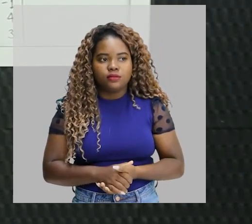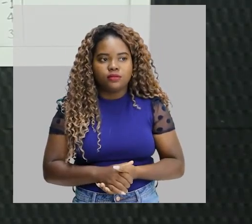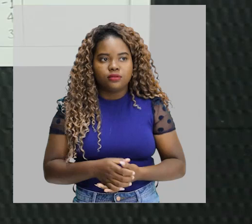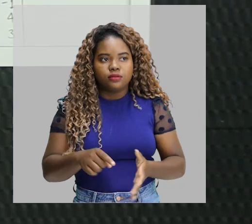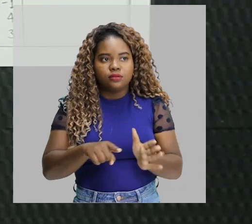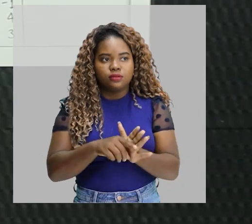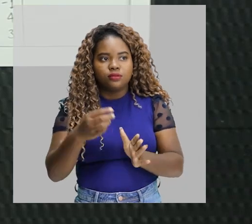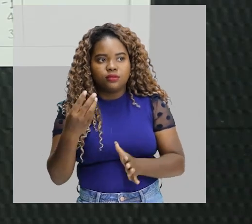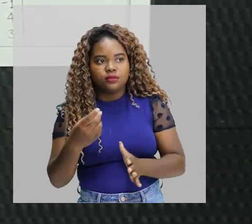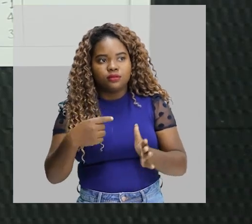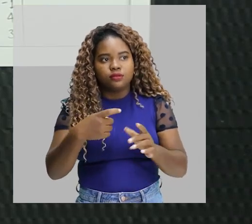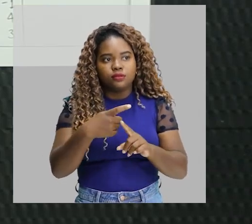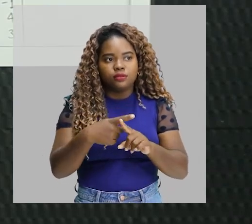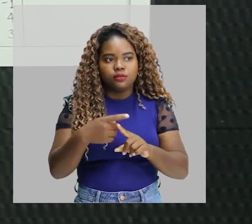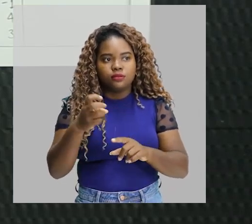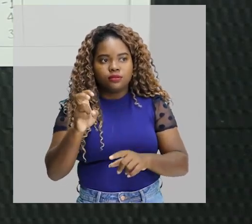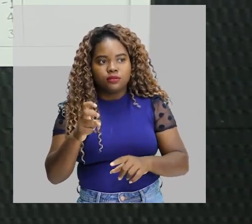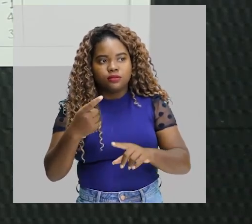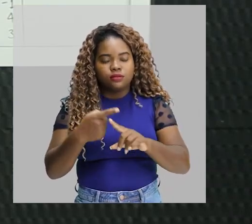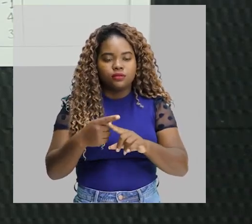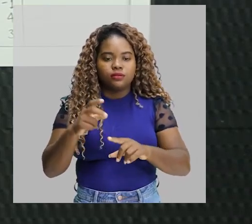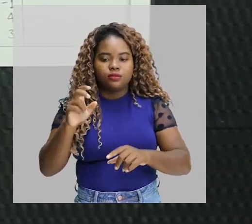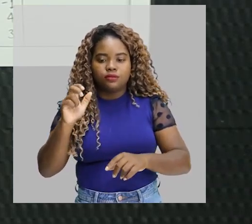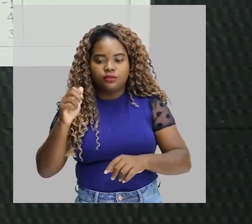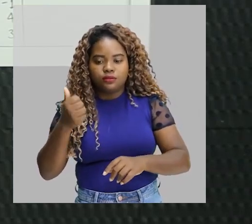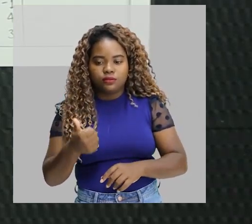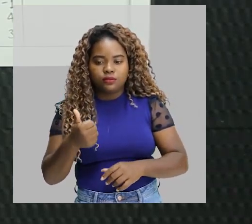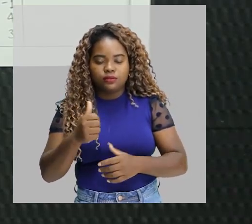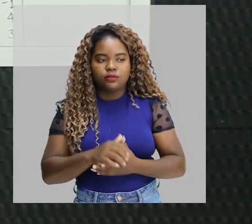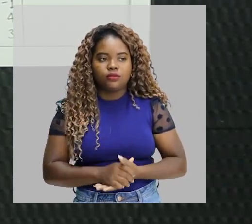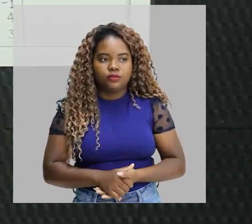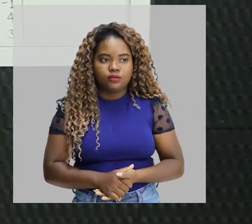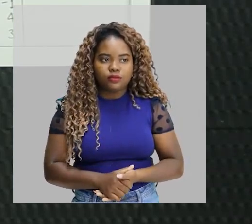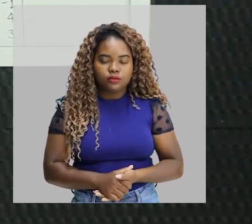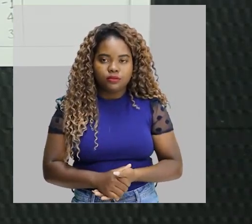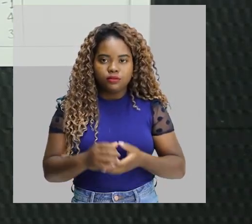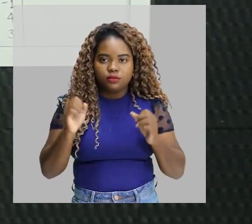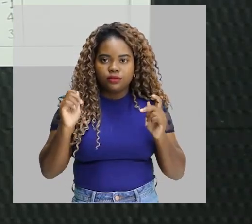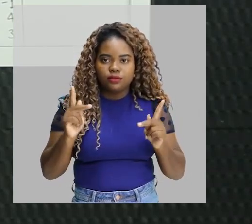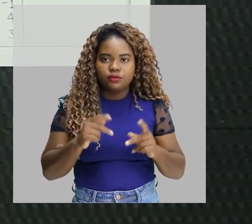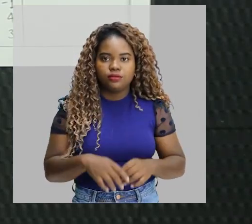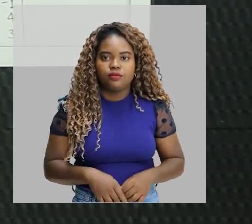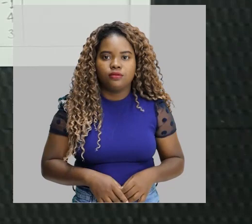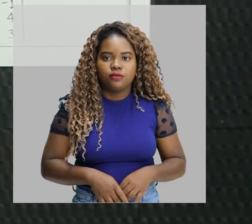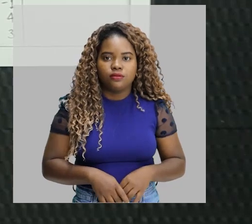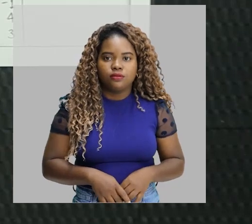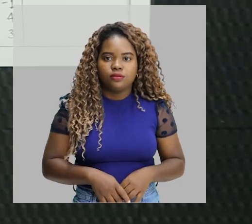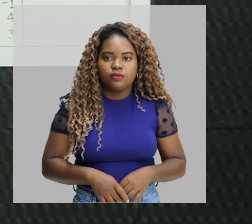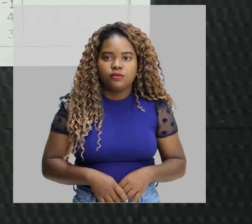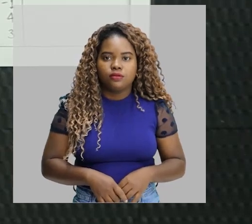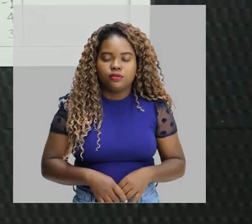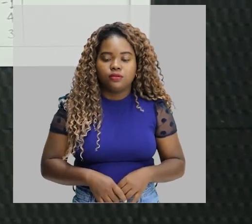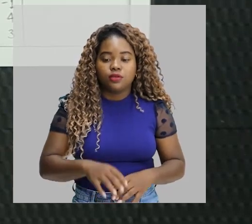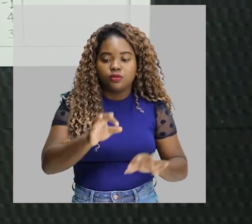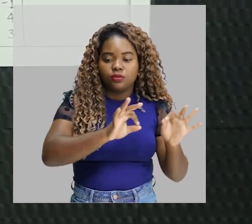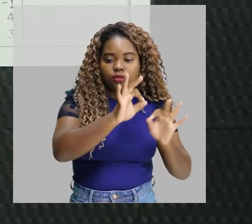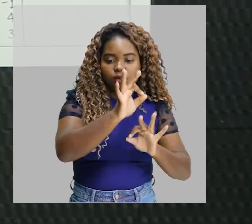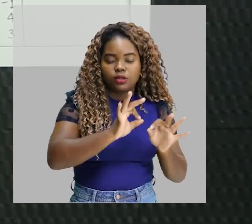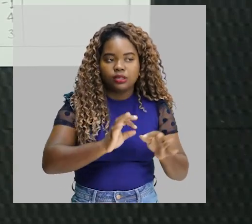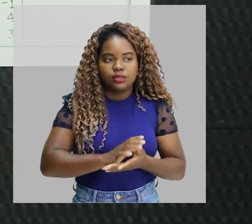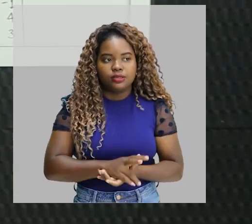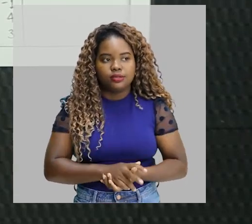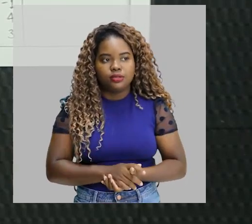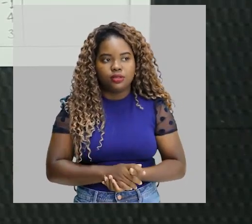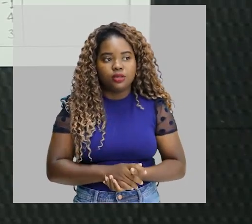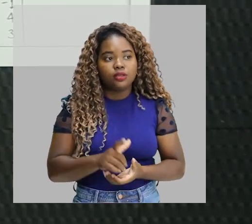menos 3 vezes 5 vezes 1 certo E aí vamos fazer agora as contas ó